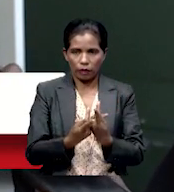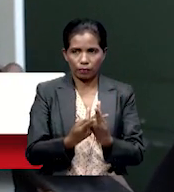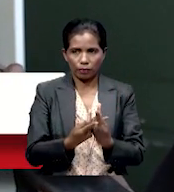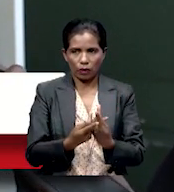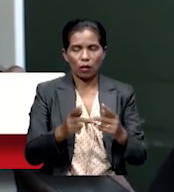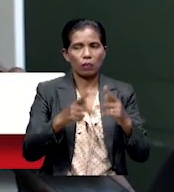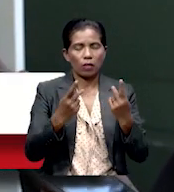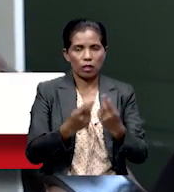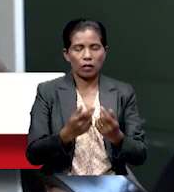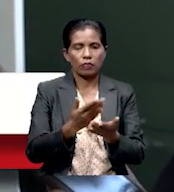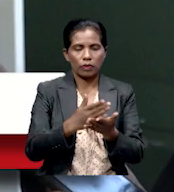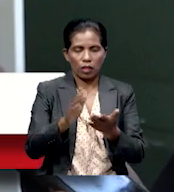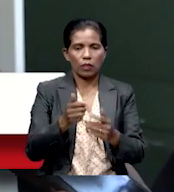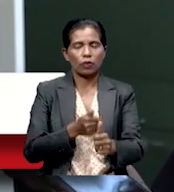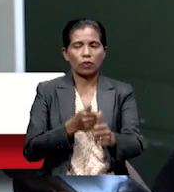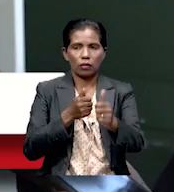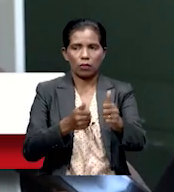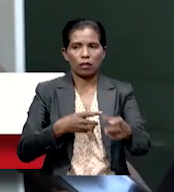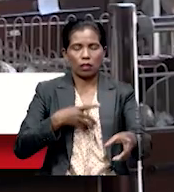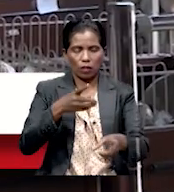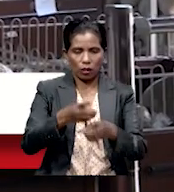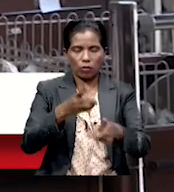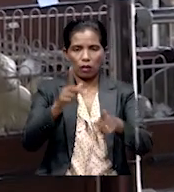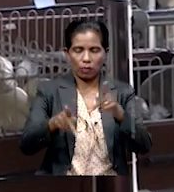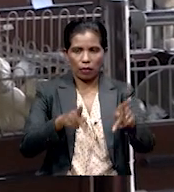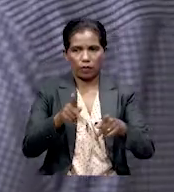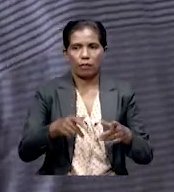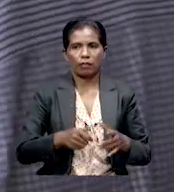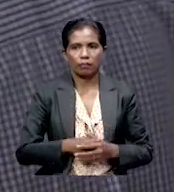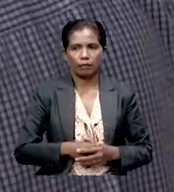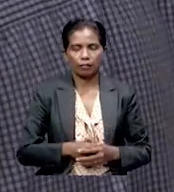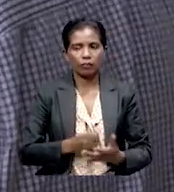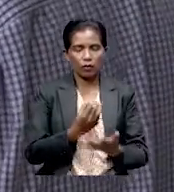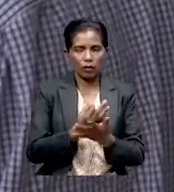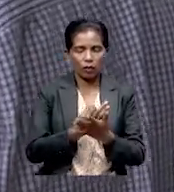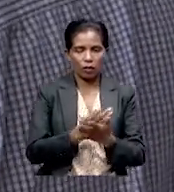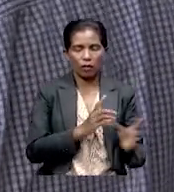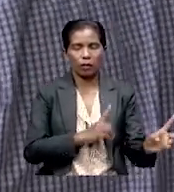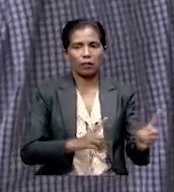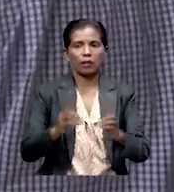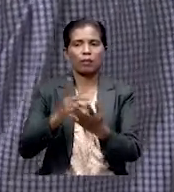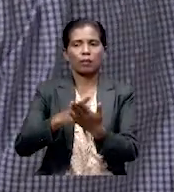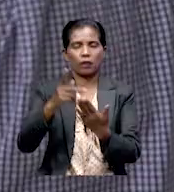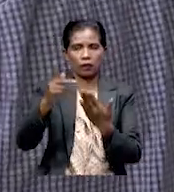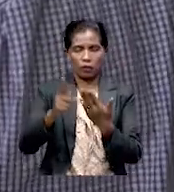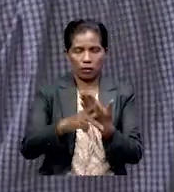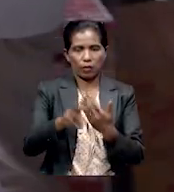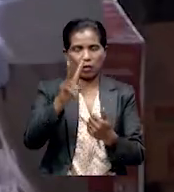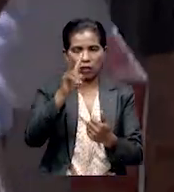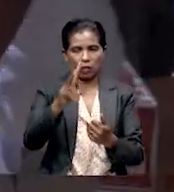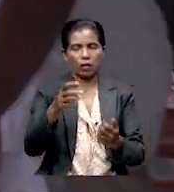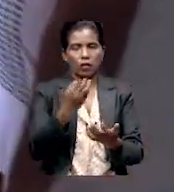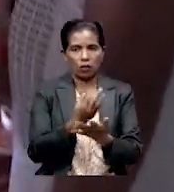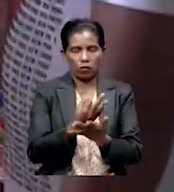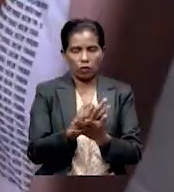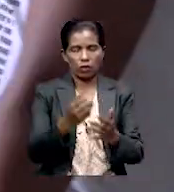faz tuir boa de bem, direito povo nian. Orçamento para implementação programa sexta básica fase da RUAC, o